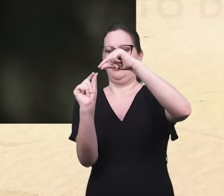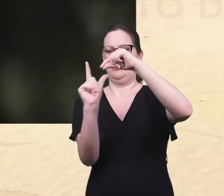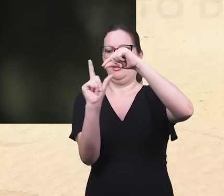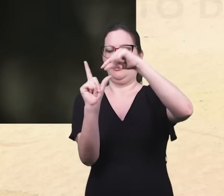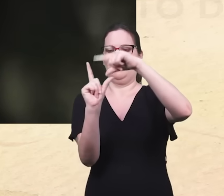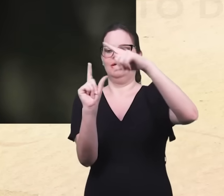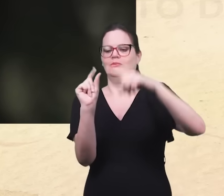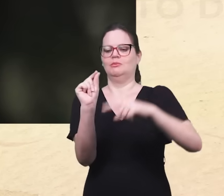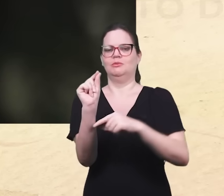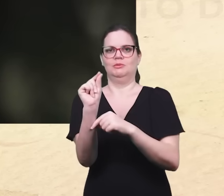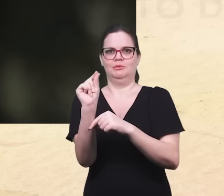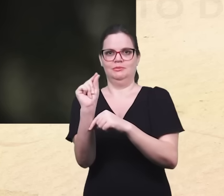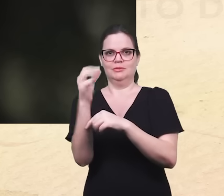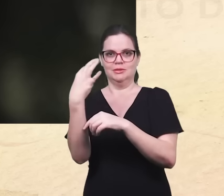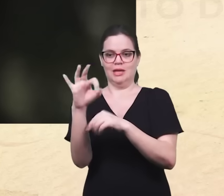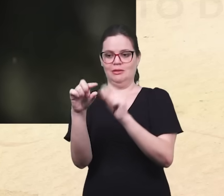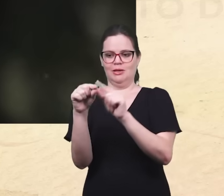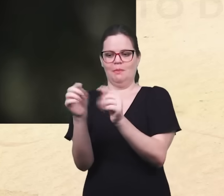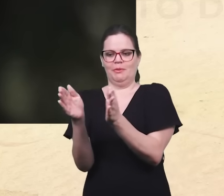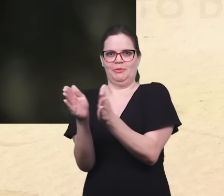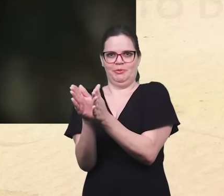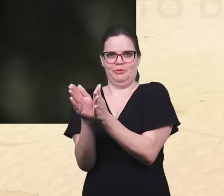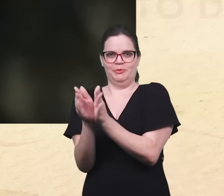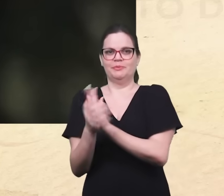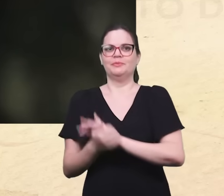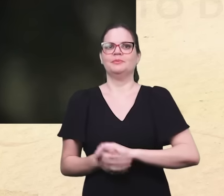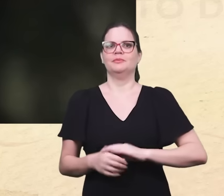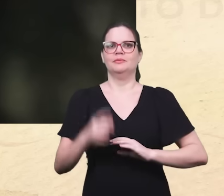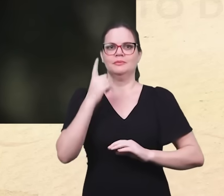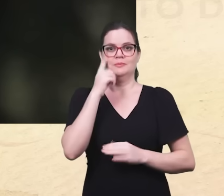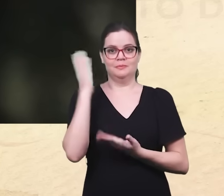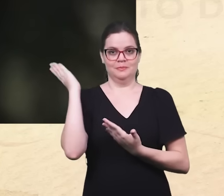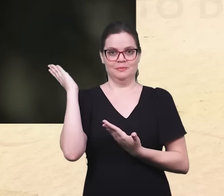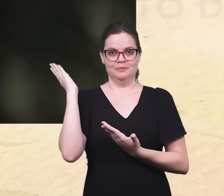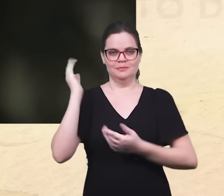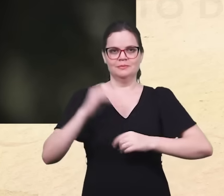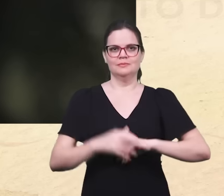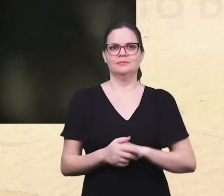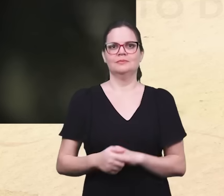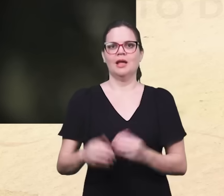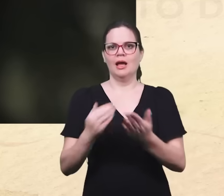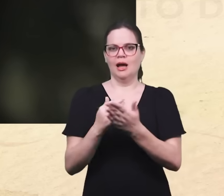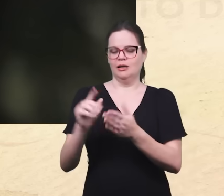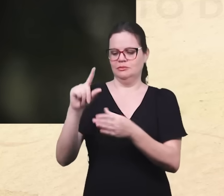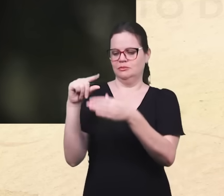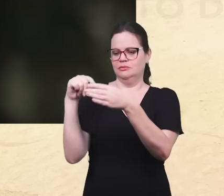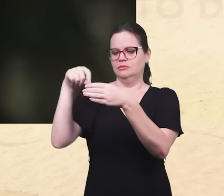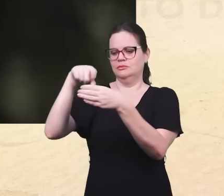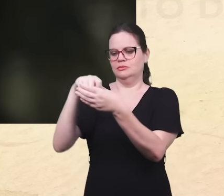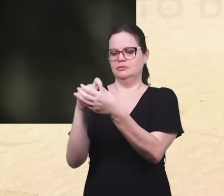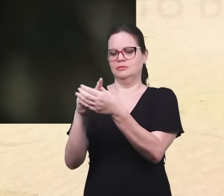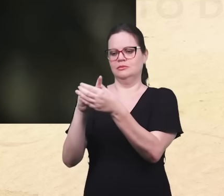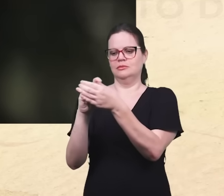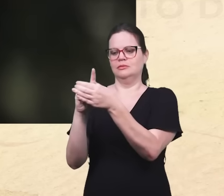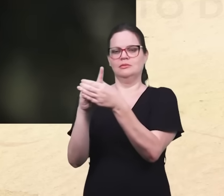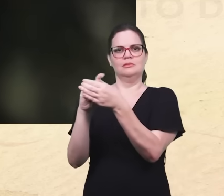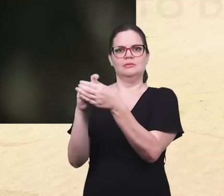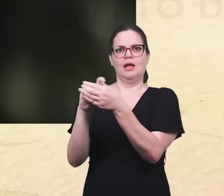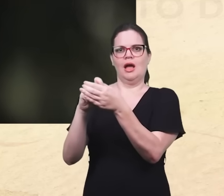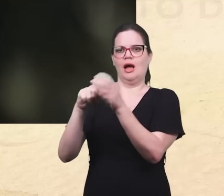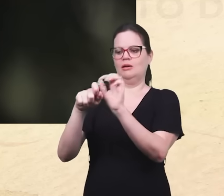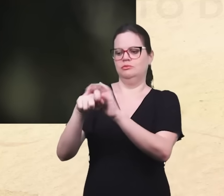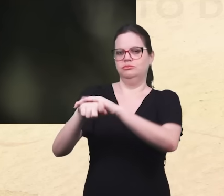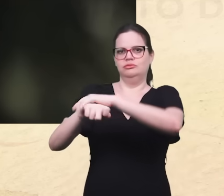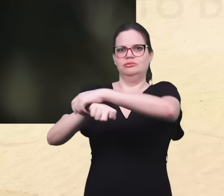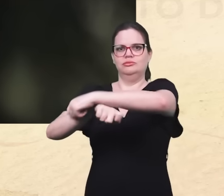de comunicação. Então, mas aí ele está ali, ele começa a criar a peninha dele, começa a criar asa, né? Como a